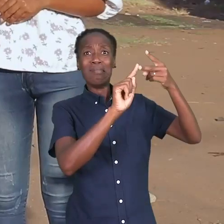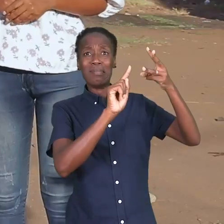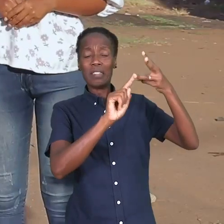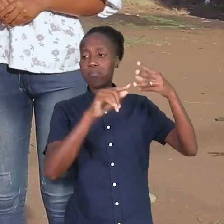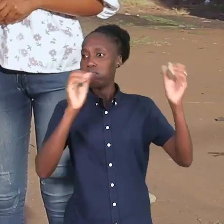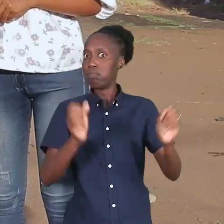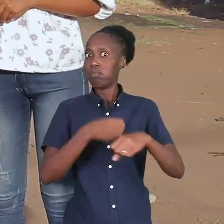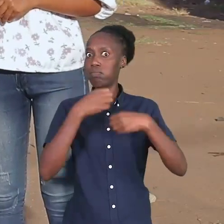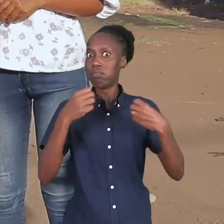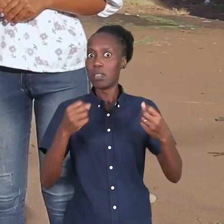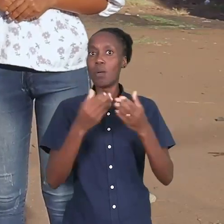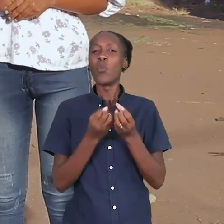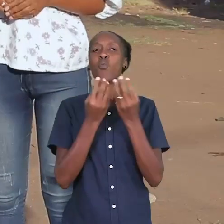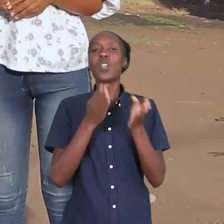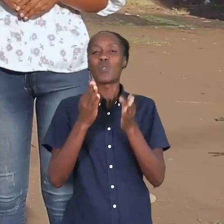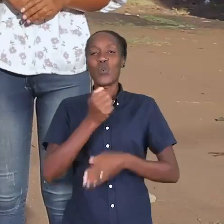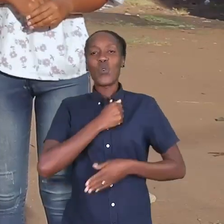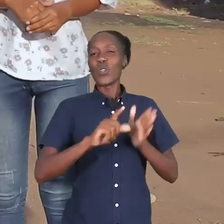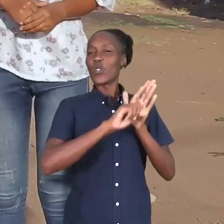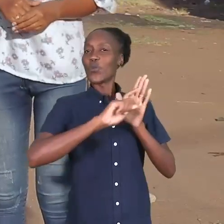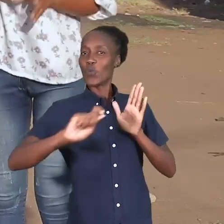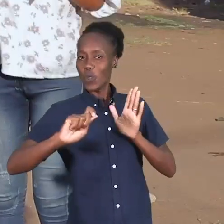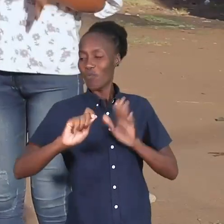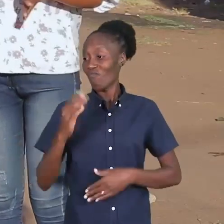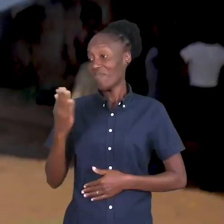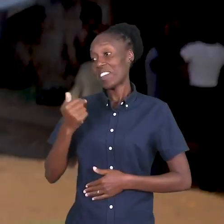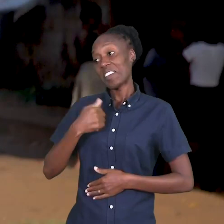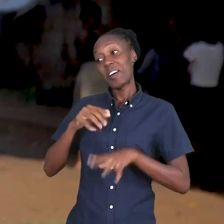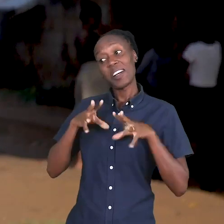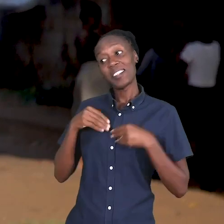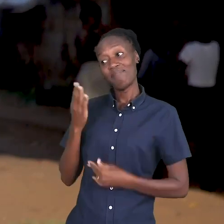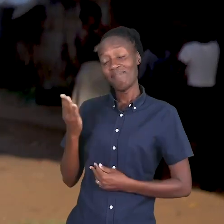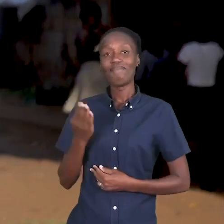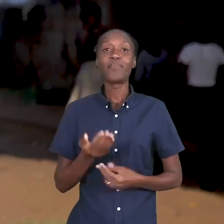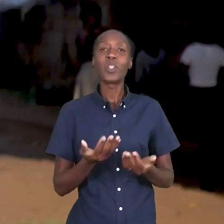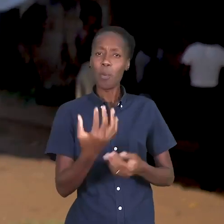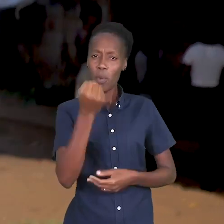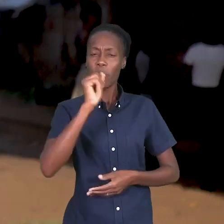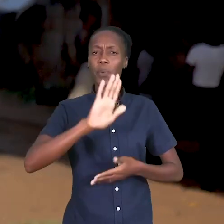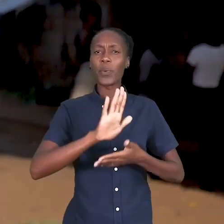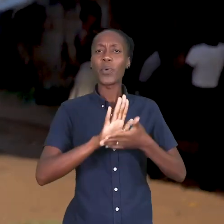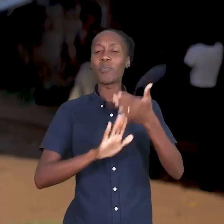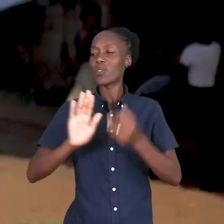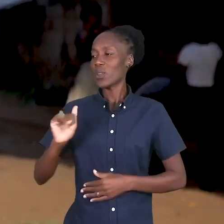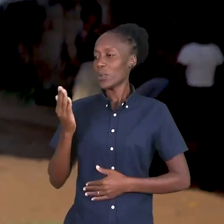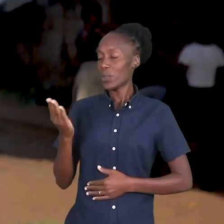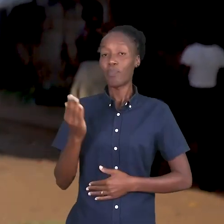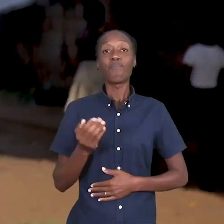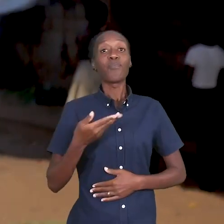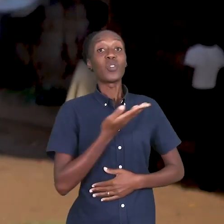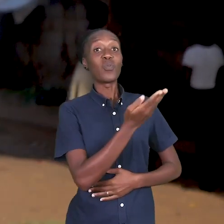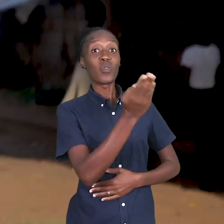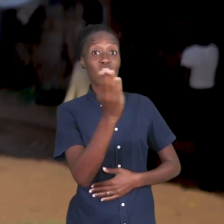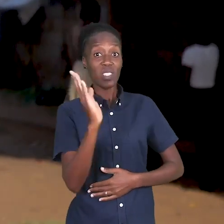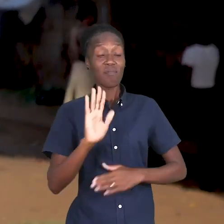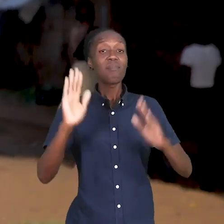elas aqui, vamos levar o dia inteiro. Vou acreditar em ti. Então, vamos começar